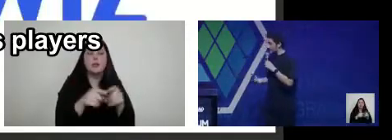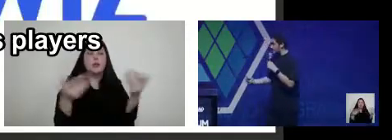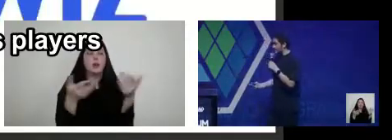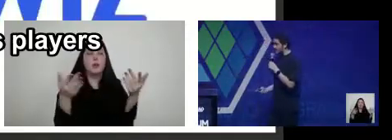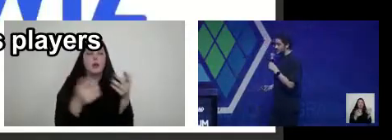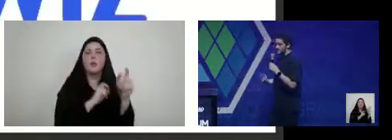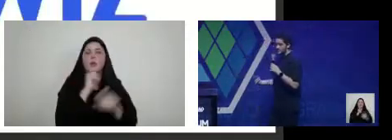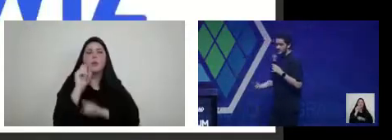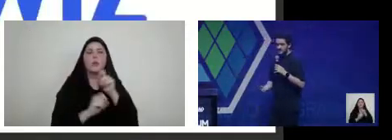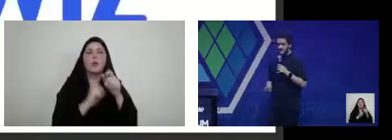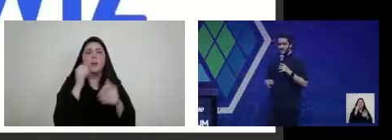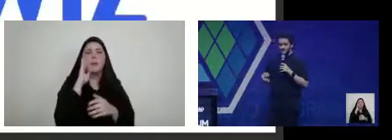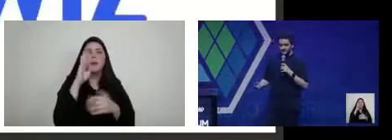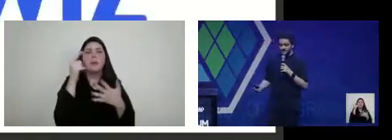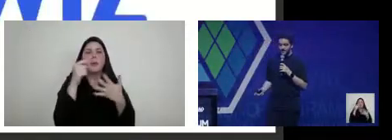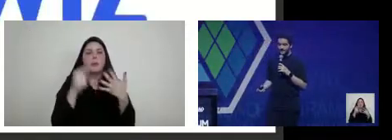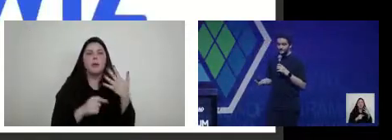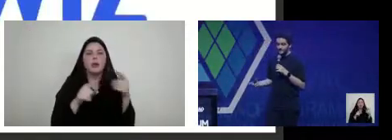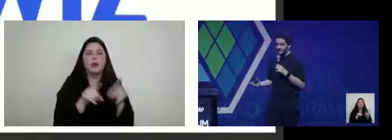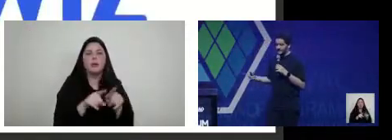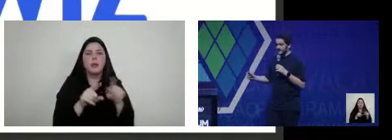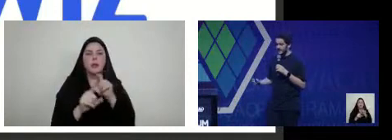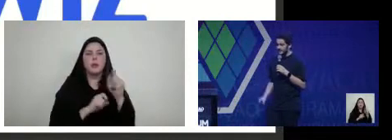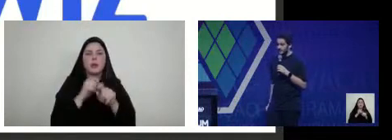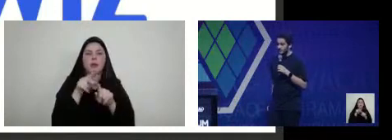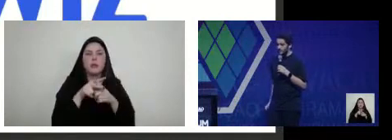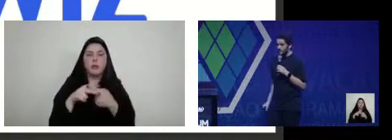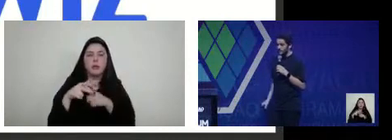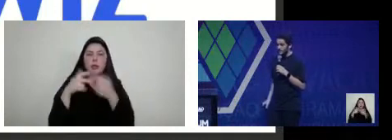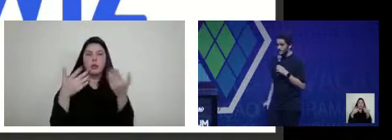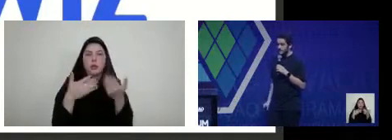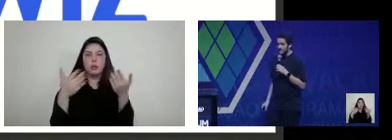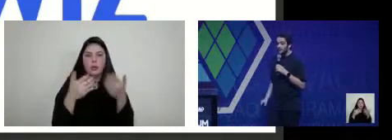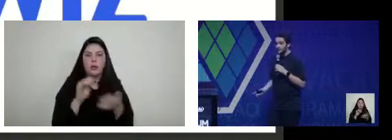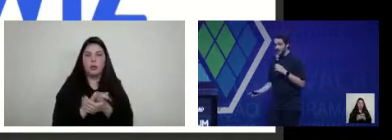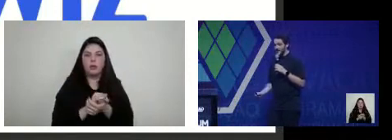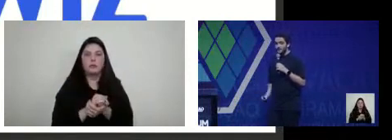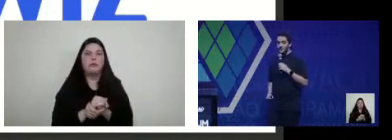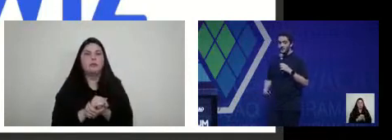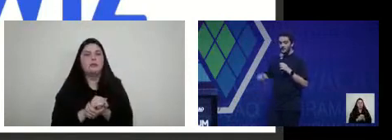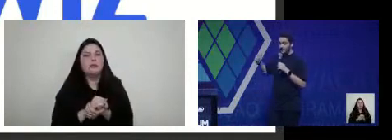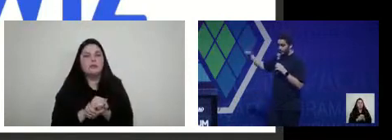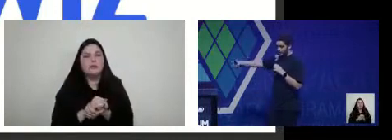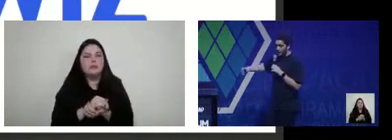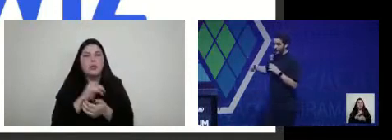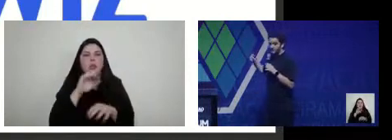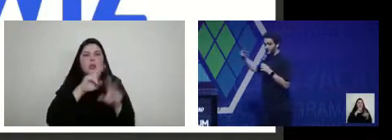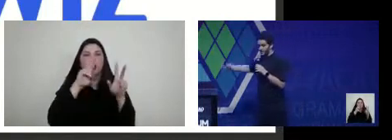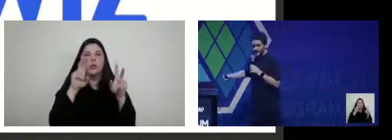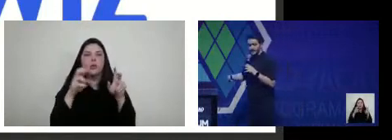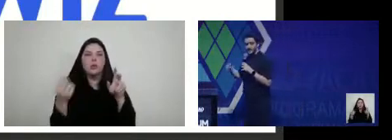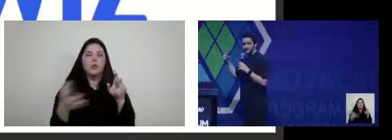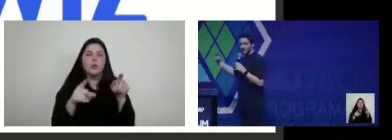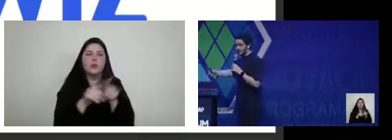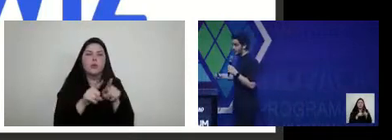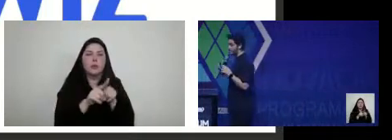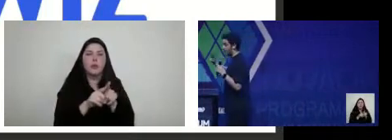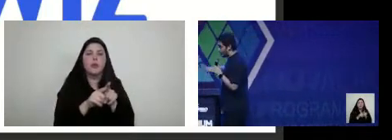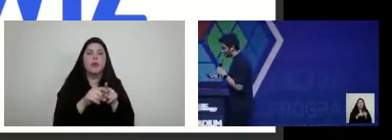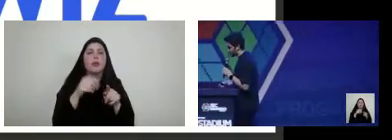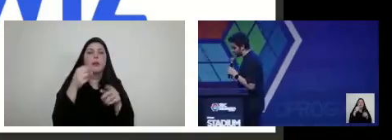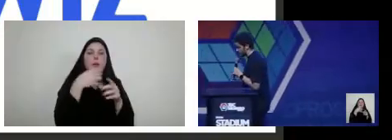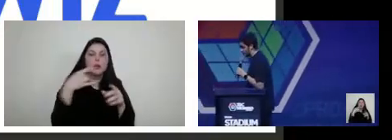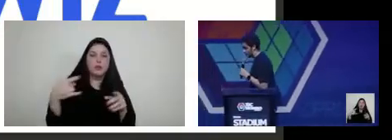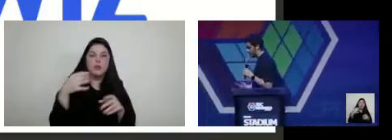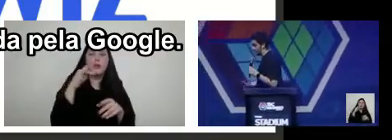são os principais players dessa ferramenta, tá? Desse novo termo. Então, a Microsoft, Fortinet, Palo Alto